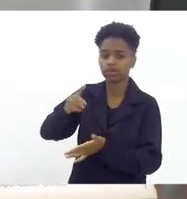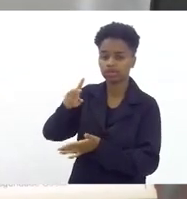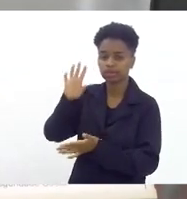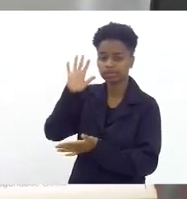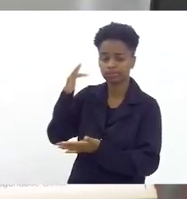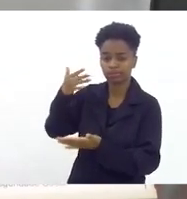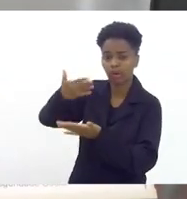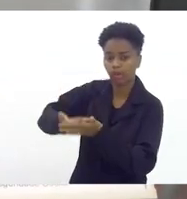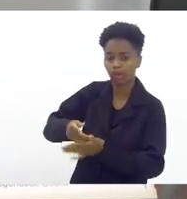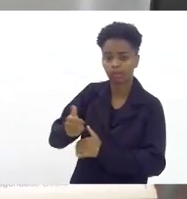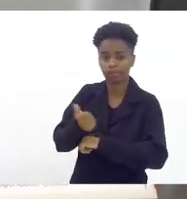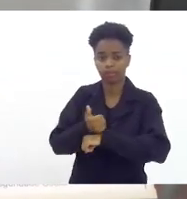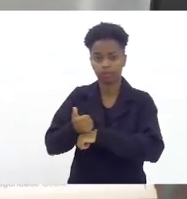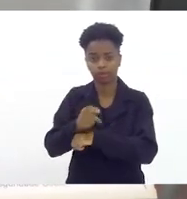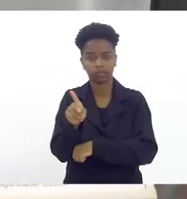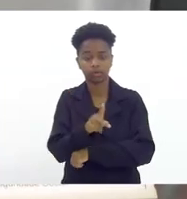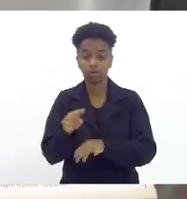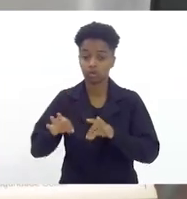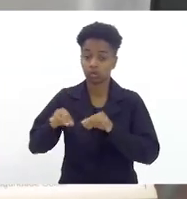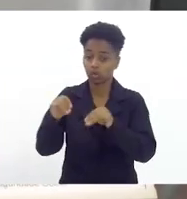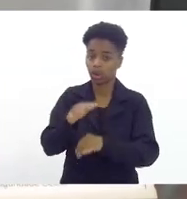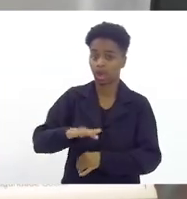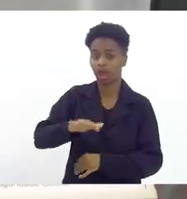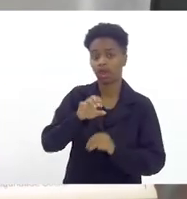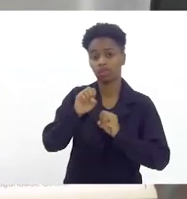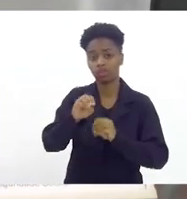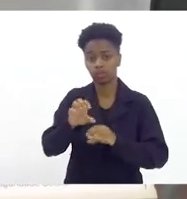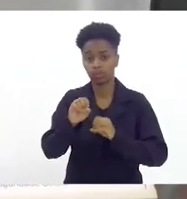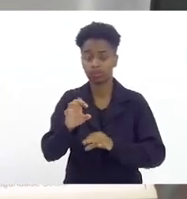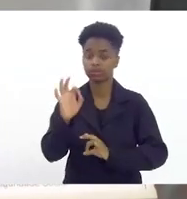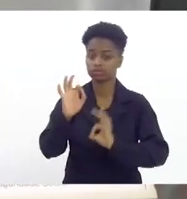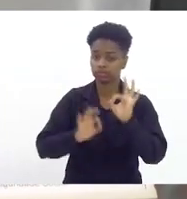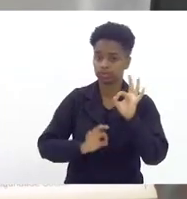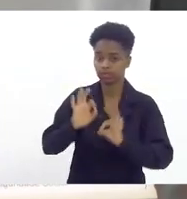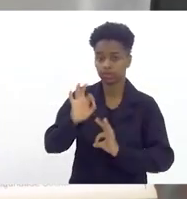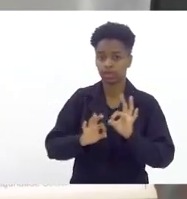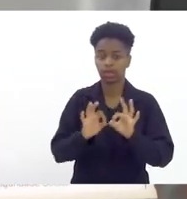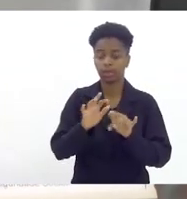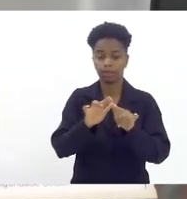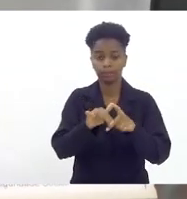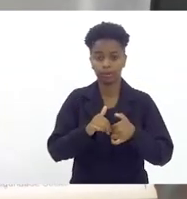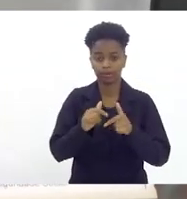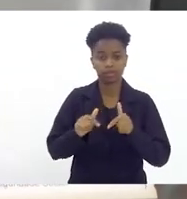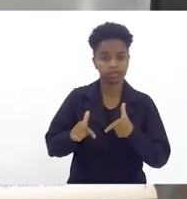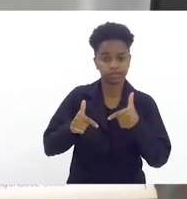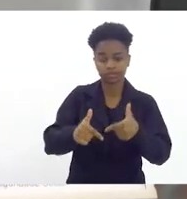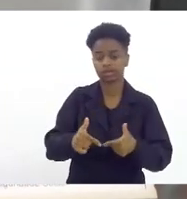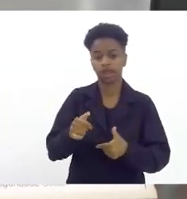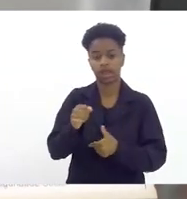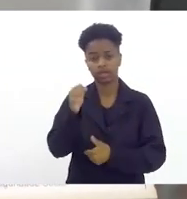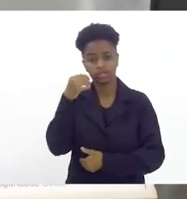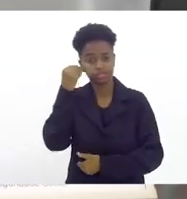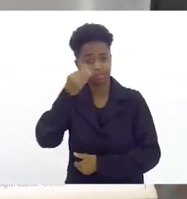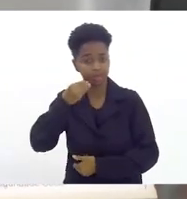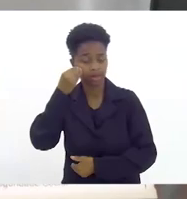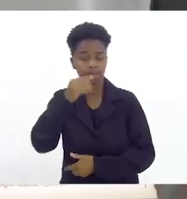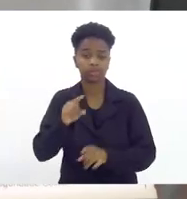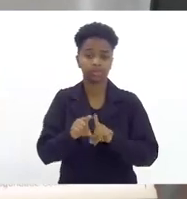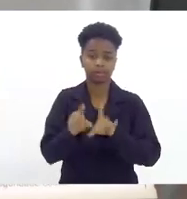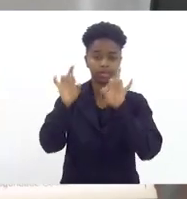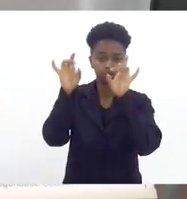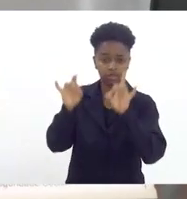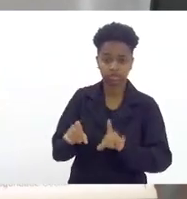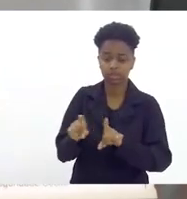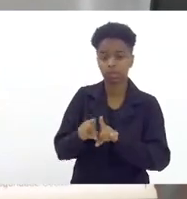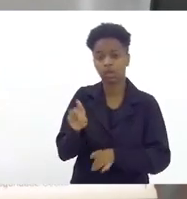profissionais docentes dos profissionais todos de educação que constroem planejamento através das suas equipes empregando as suas especializações